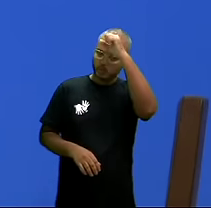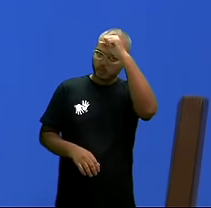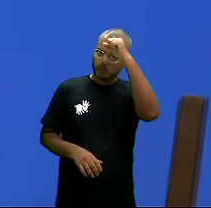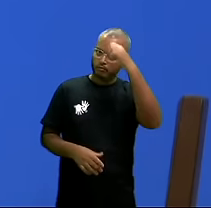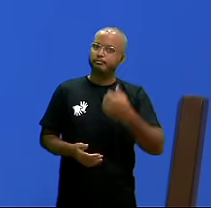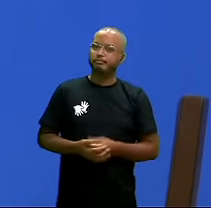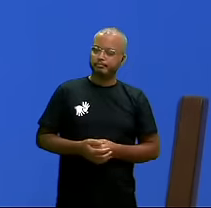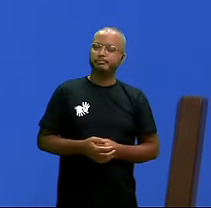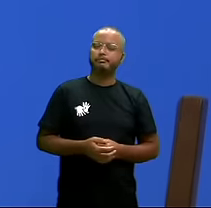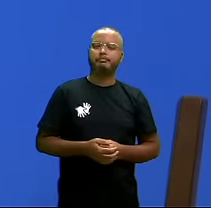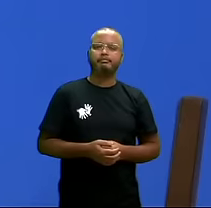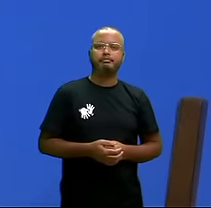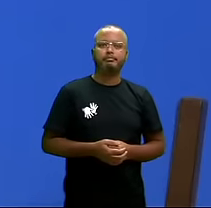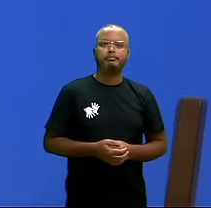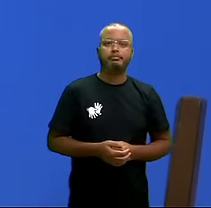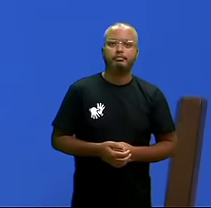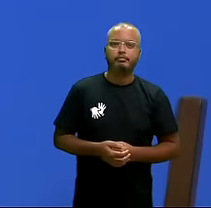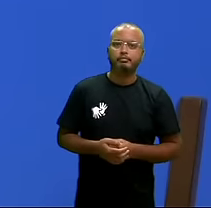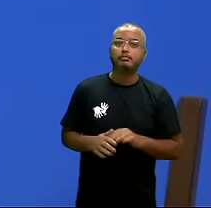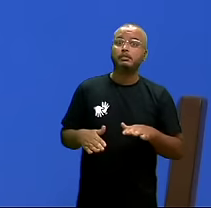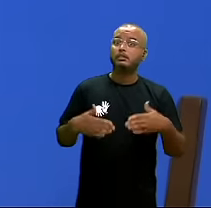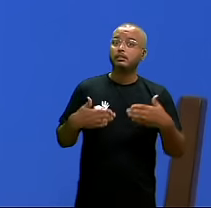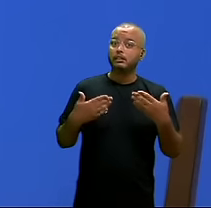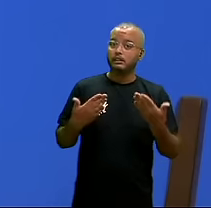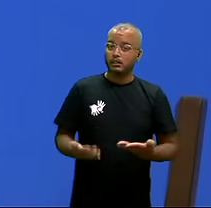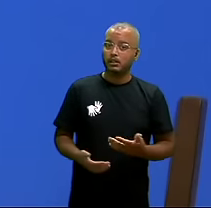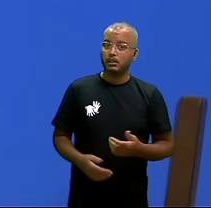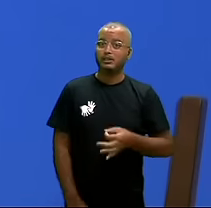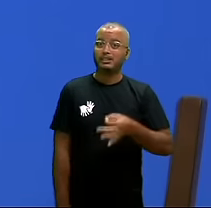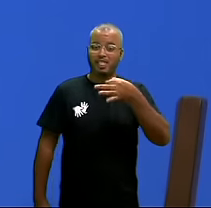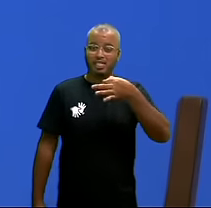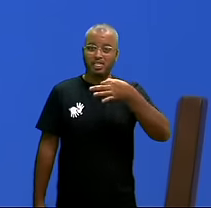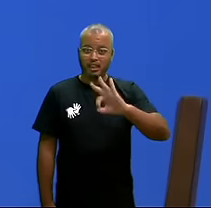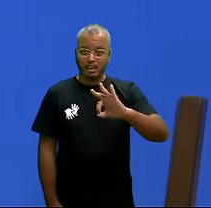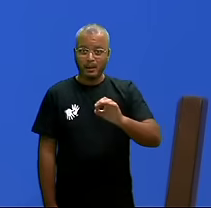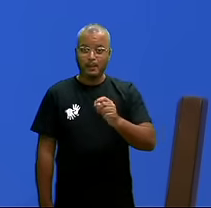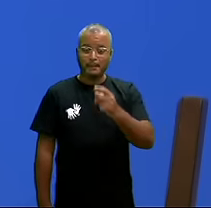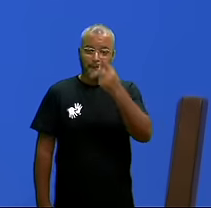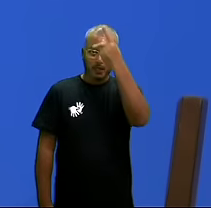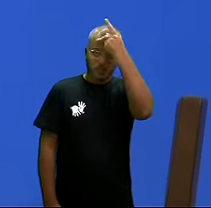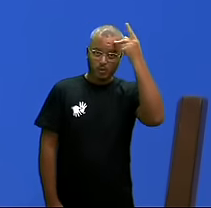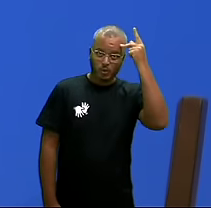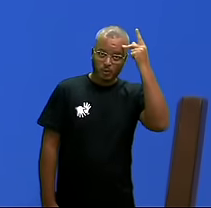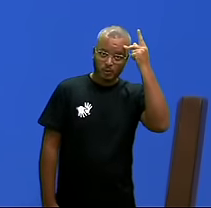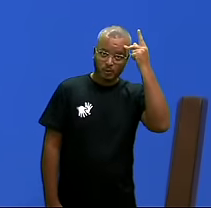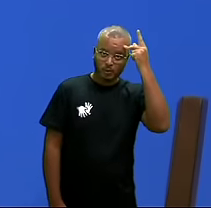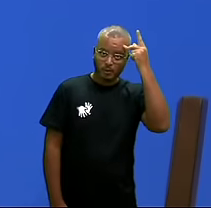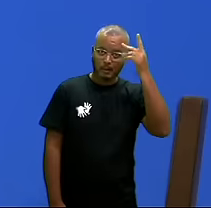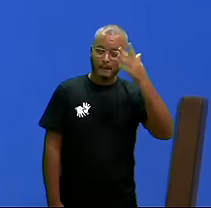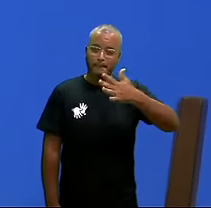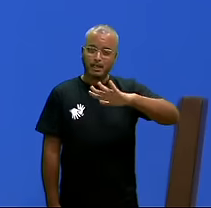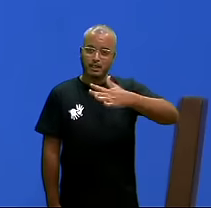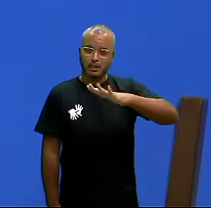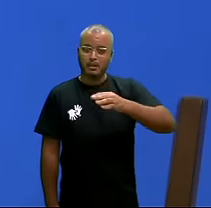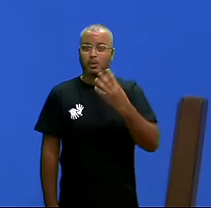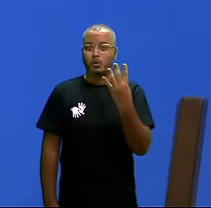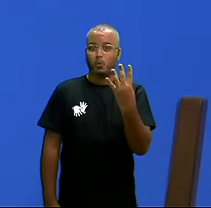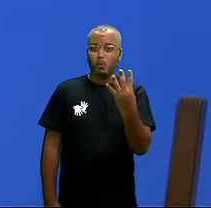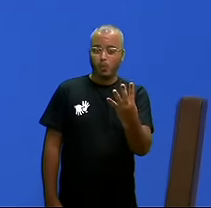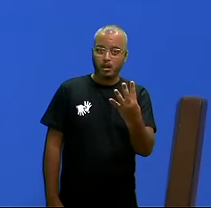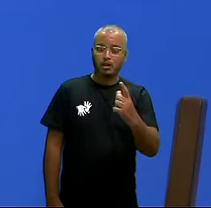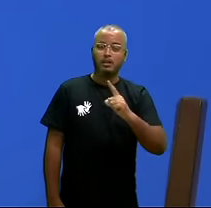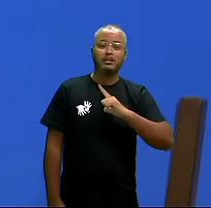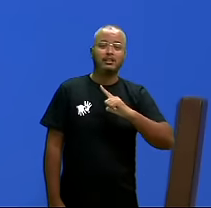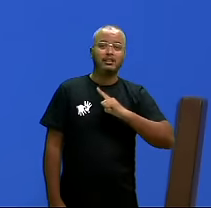Olha que loucura isso. A cada 10 brasileiros, 4 apresentam ansiedade patológica,